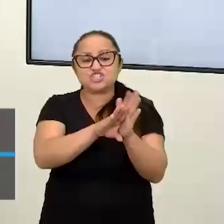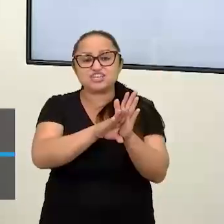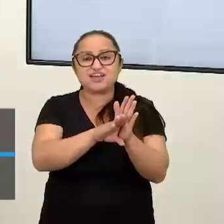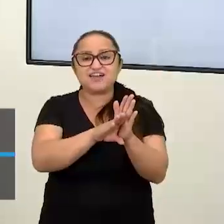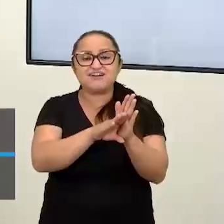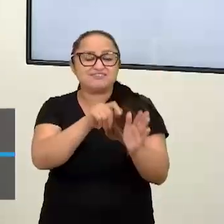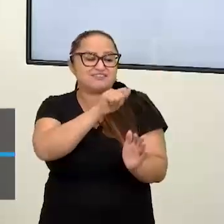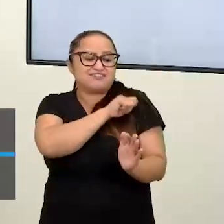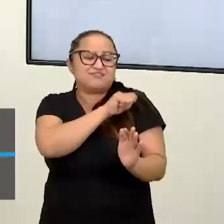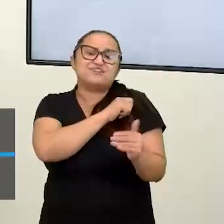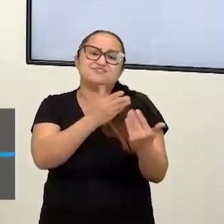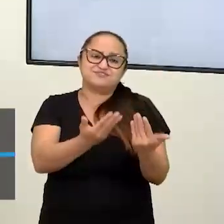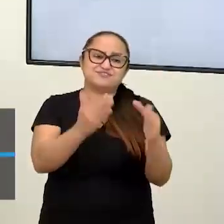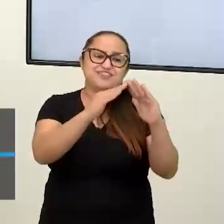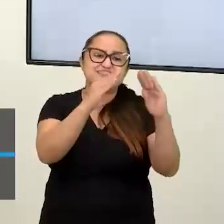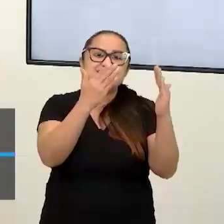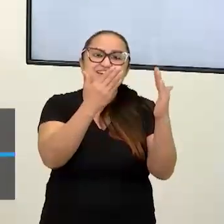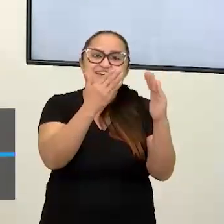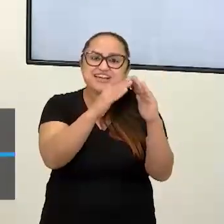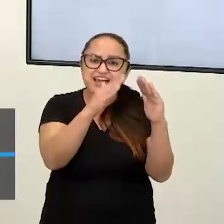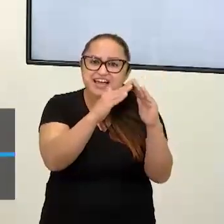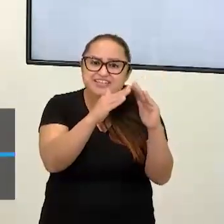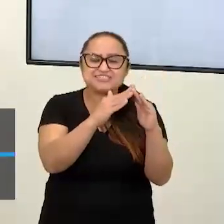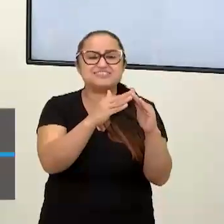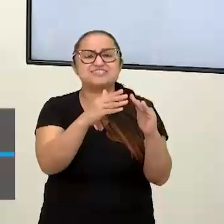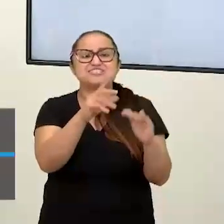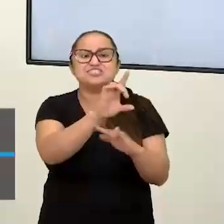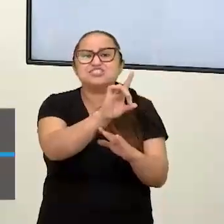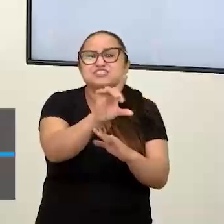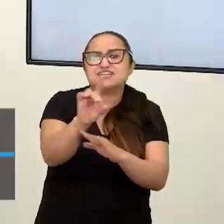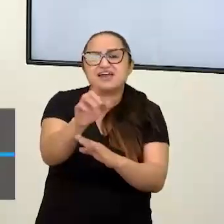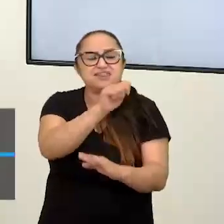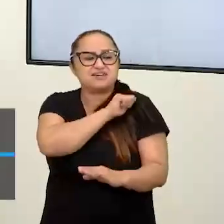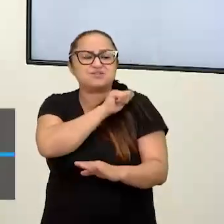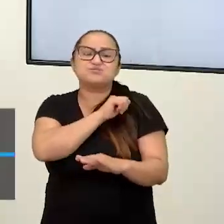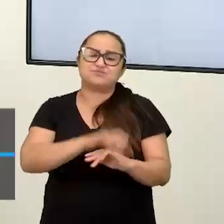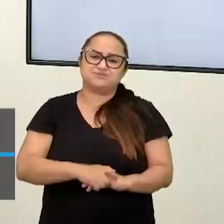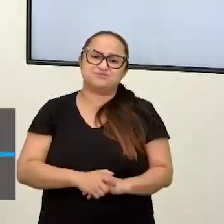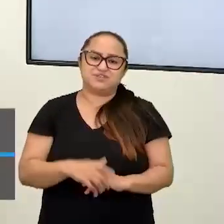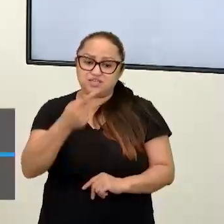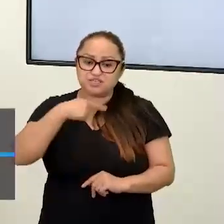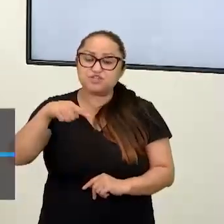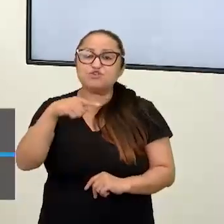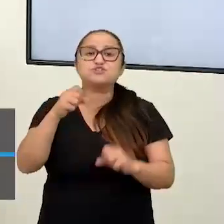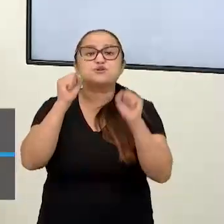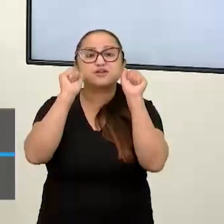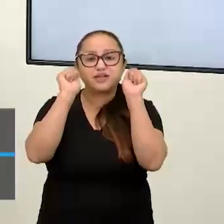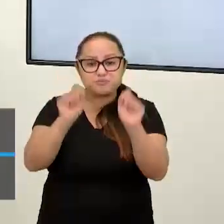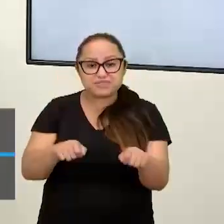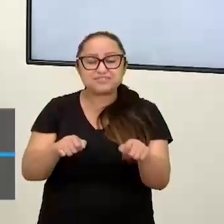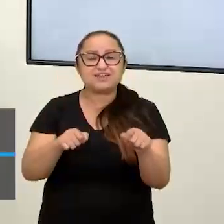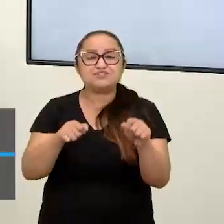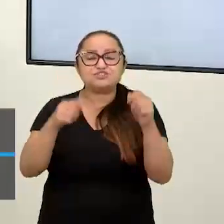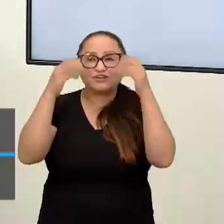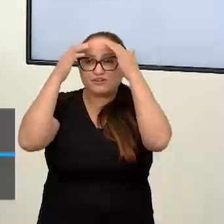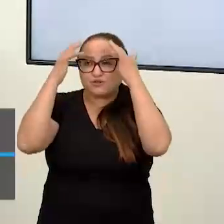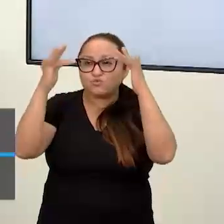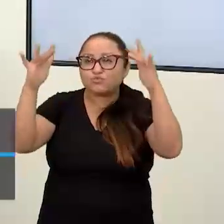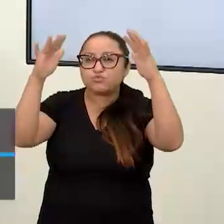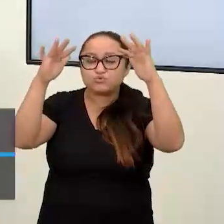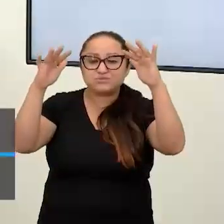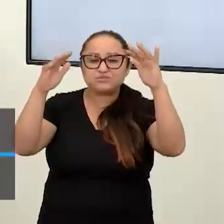dos nossos estudantes, nas telas, né, e que permita com que a gente reflita sobre a sociologia hoje. Então, o desenvolvimento